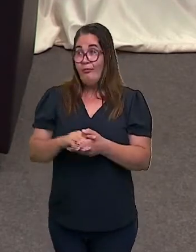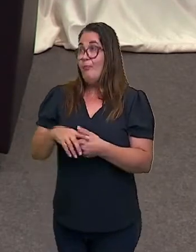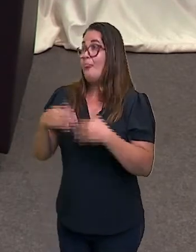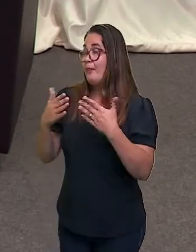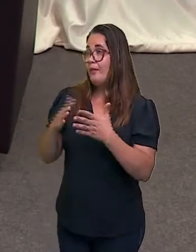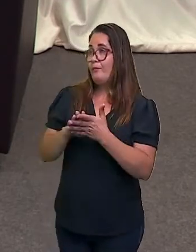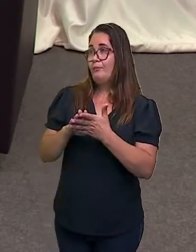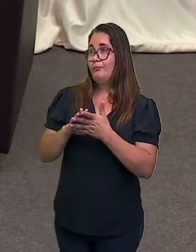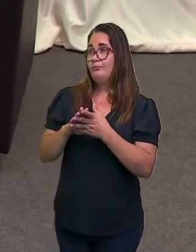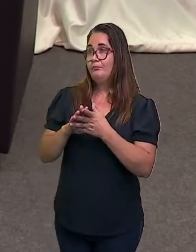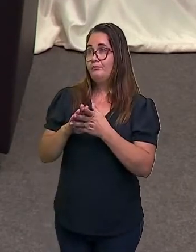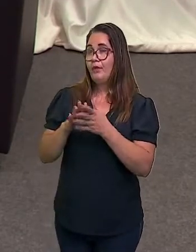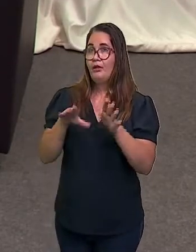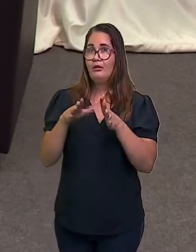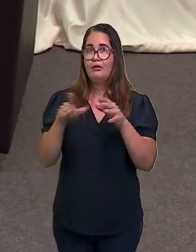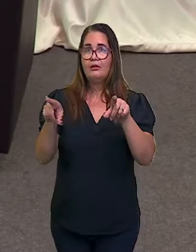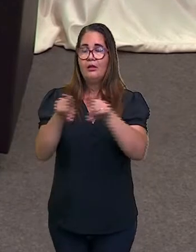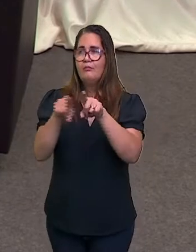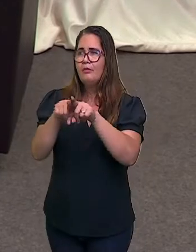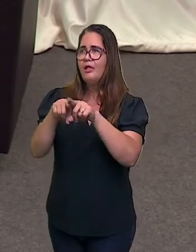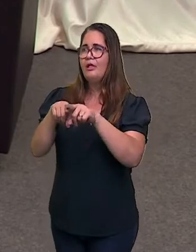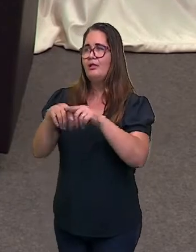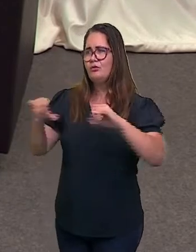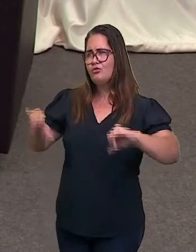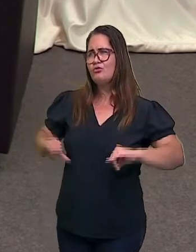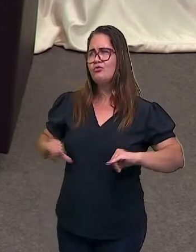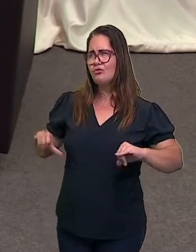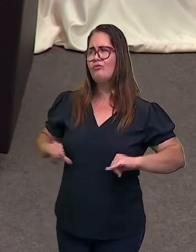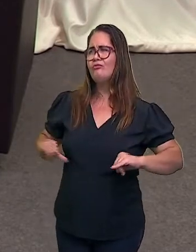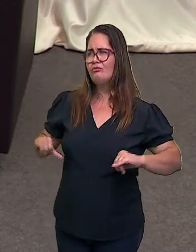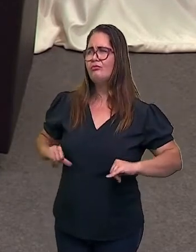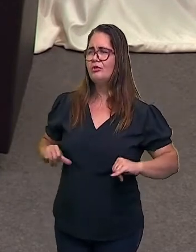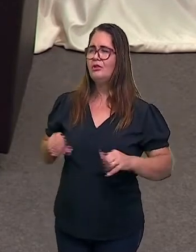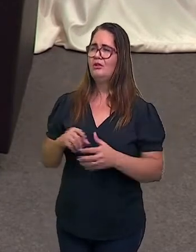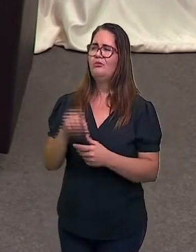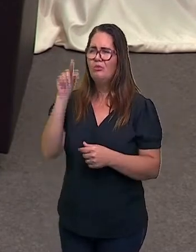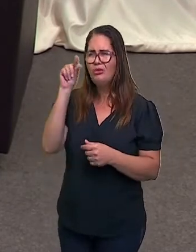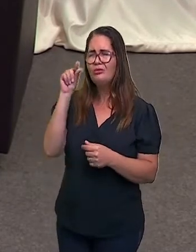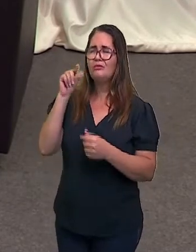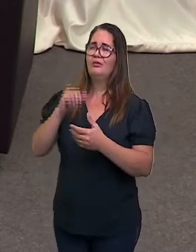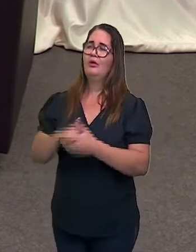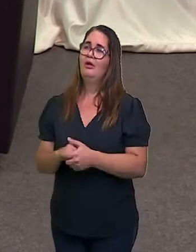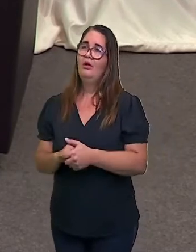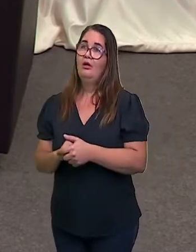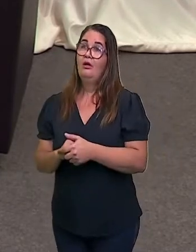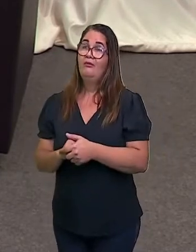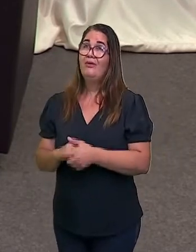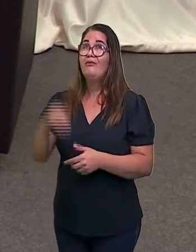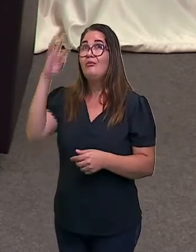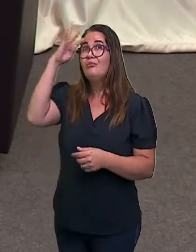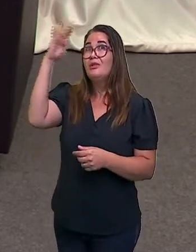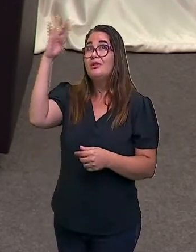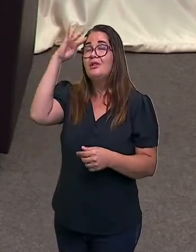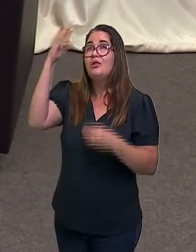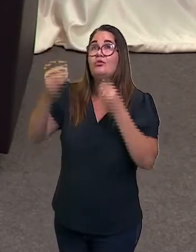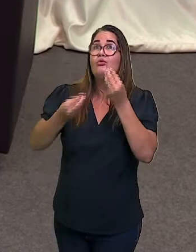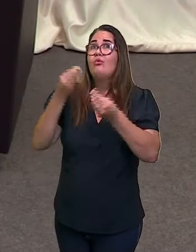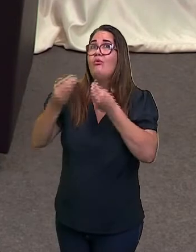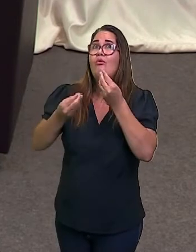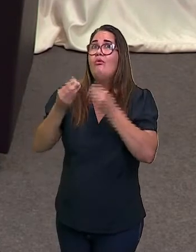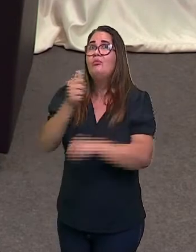Sofri um pouco porque imaginava como que seria essa aprendizagem, que os meus